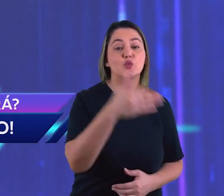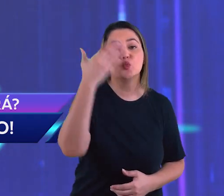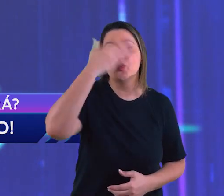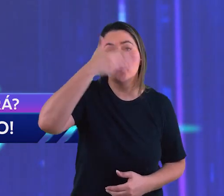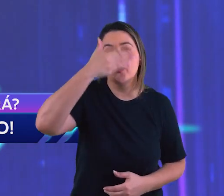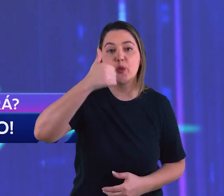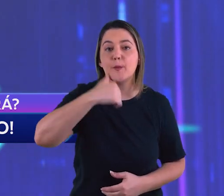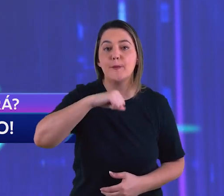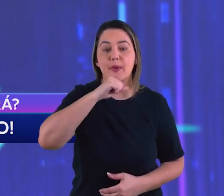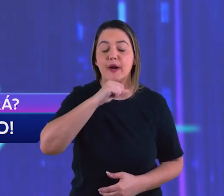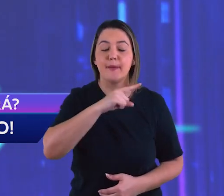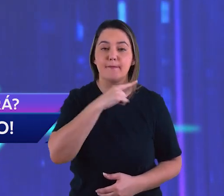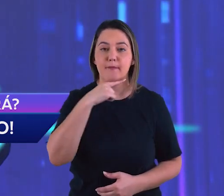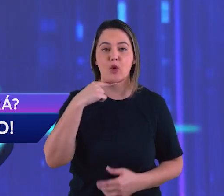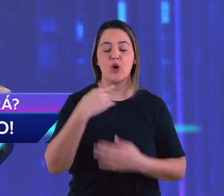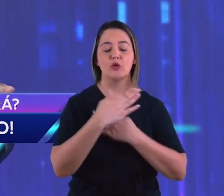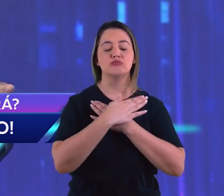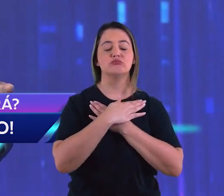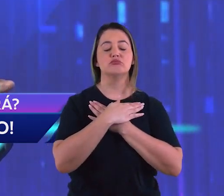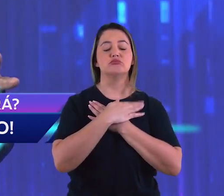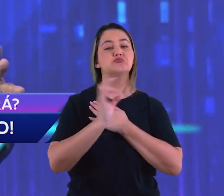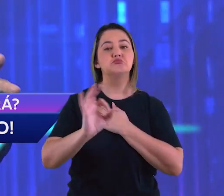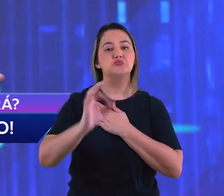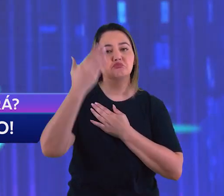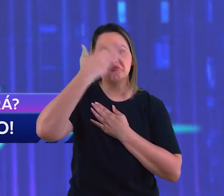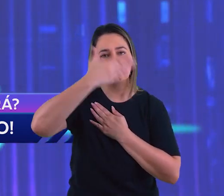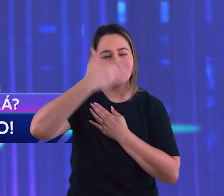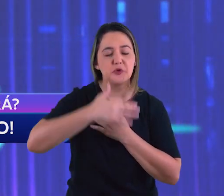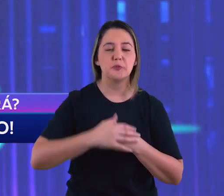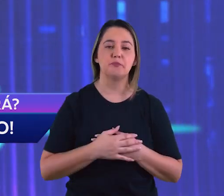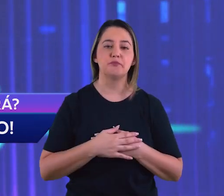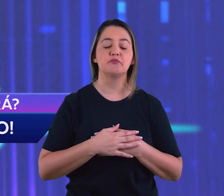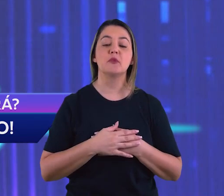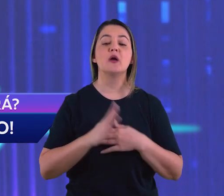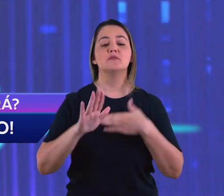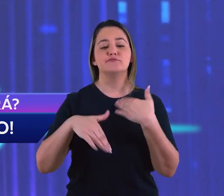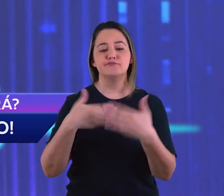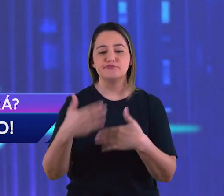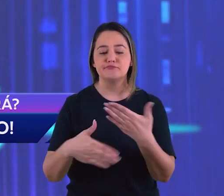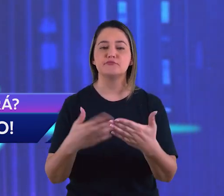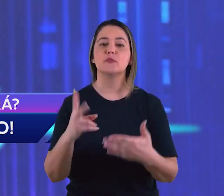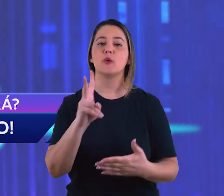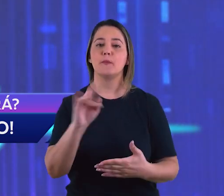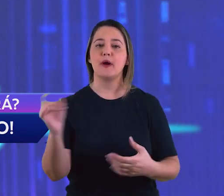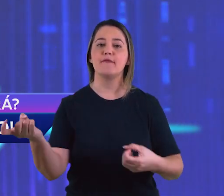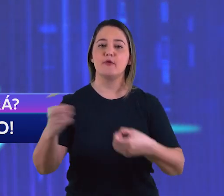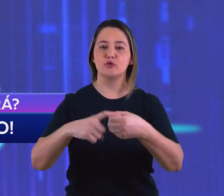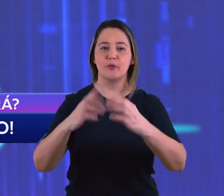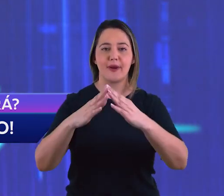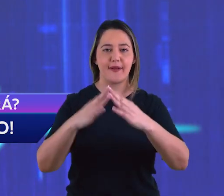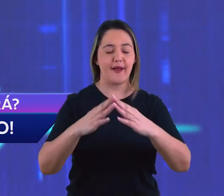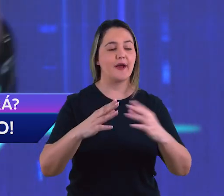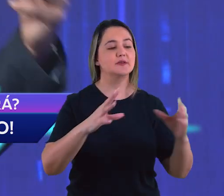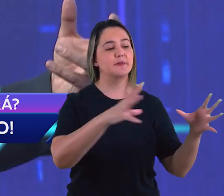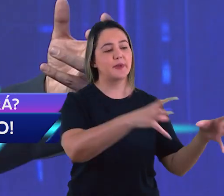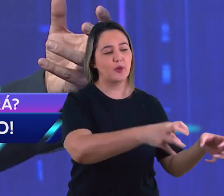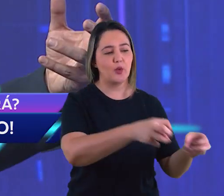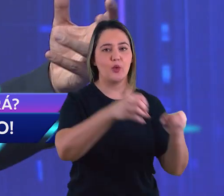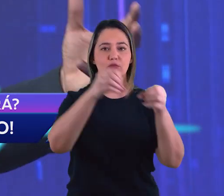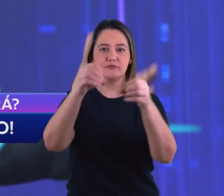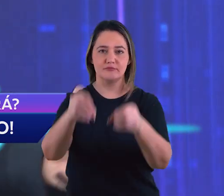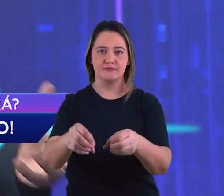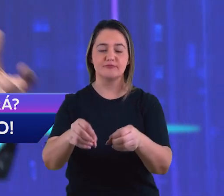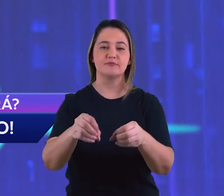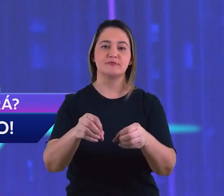Sepultada, já a família agora tentando se reconstruir, o pai voltou para casa, foi na